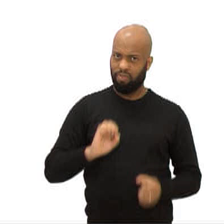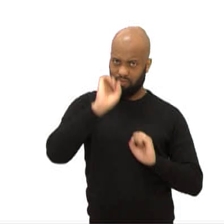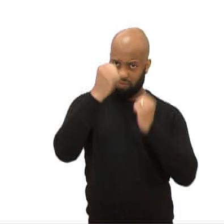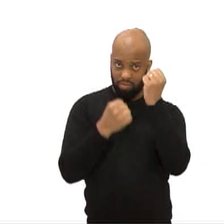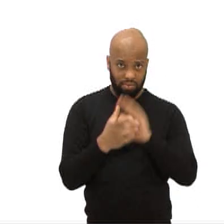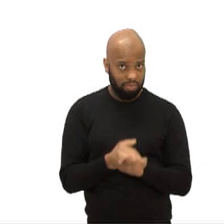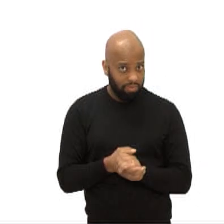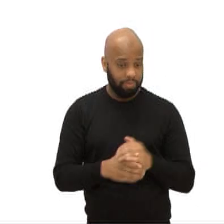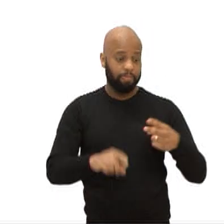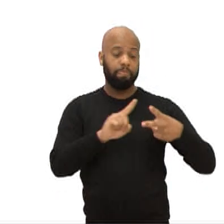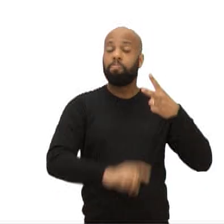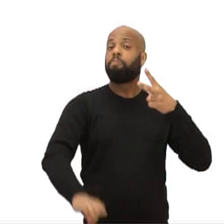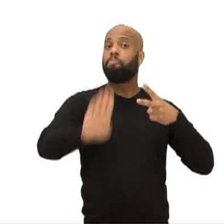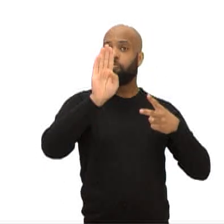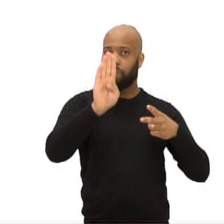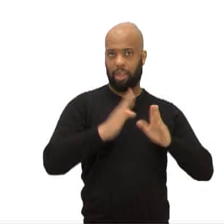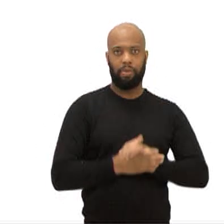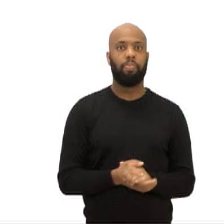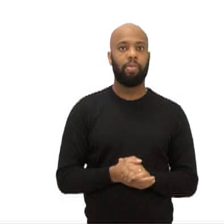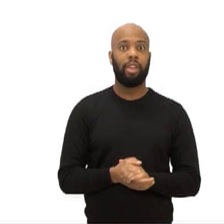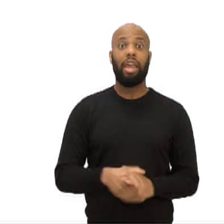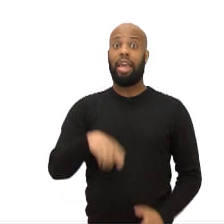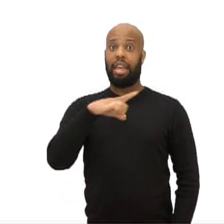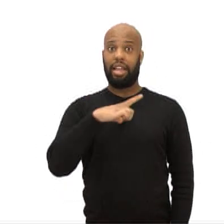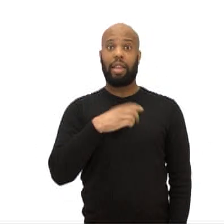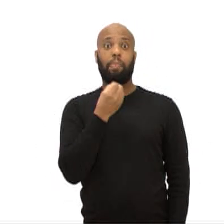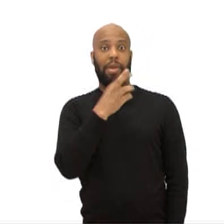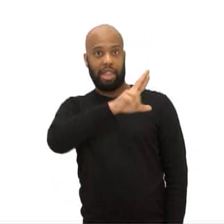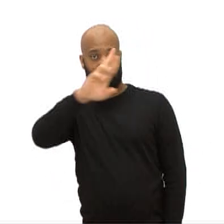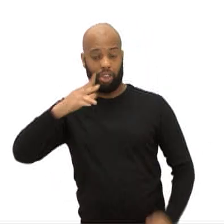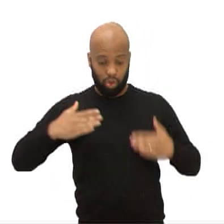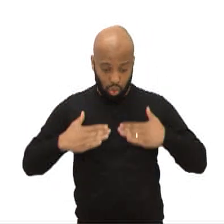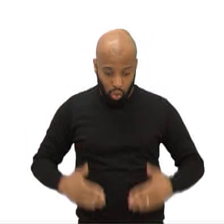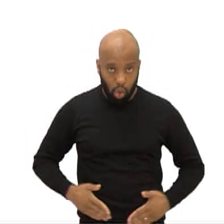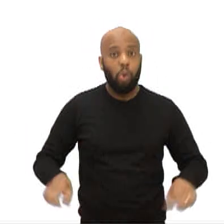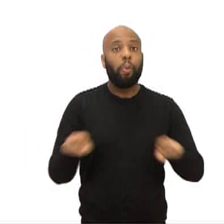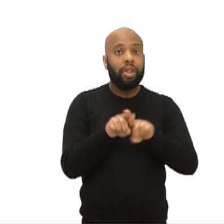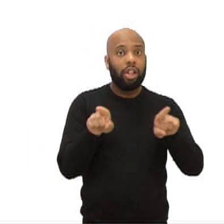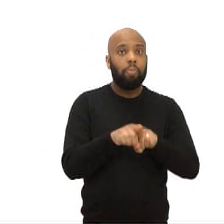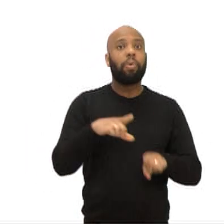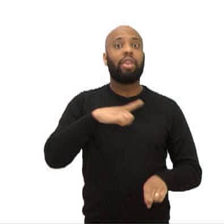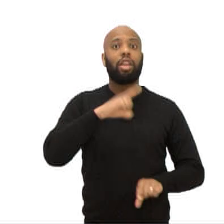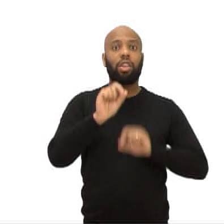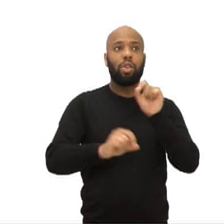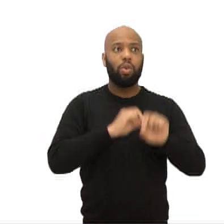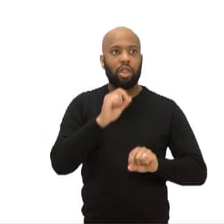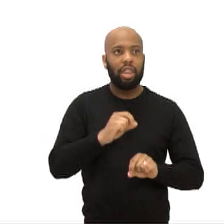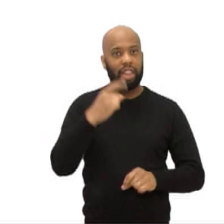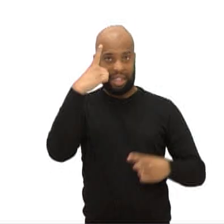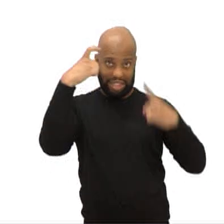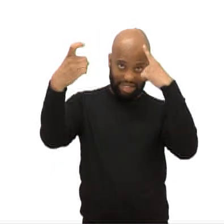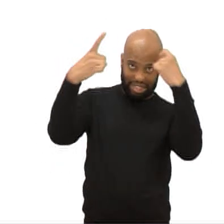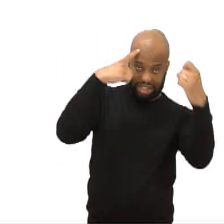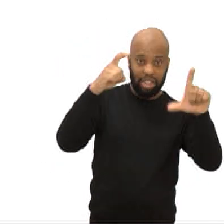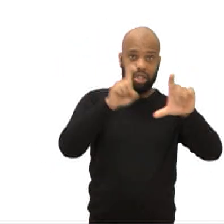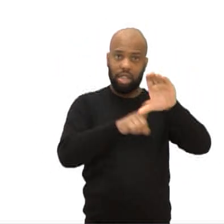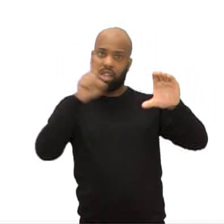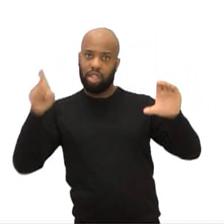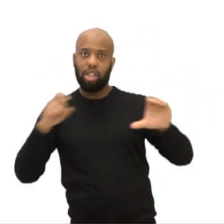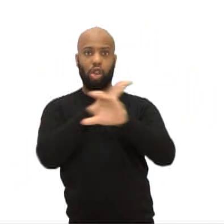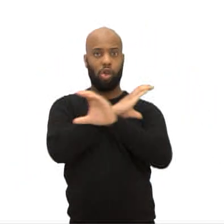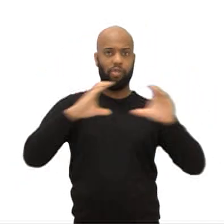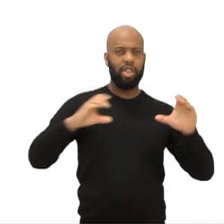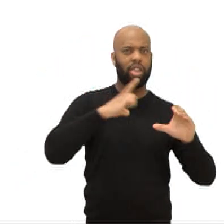para a gente? Alternativa B. Além dos benefícios corporais, eles trabalham a criatividade, autonomia,